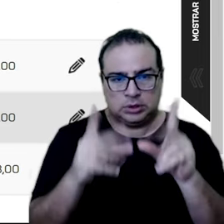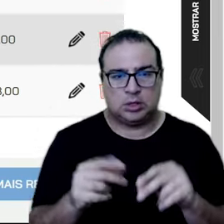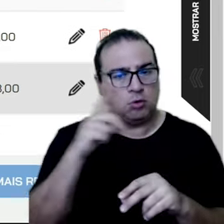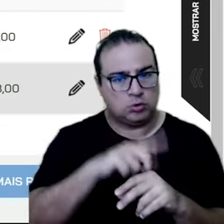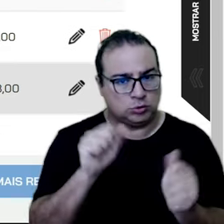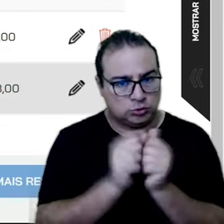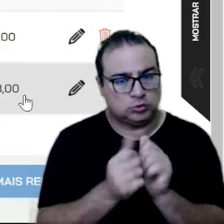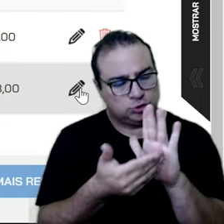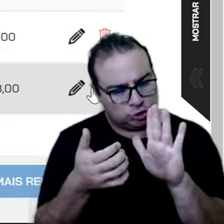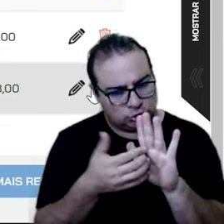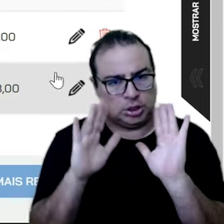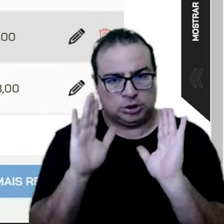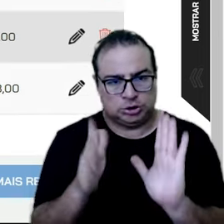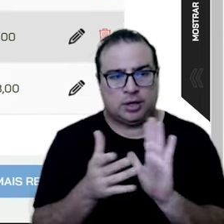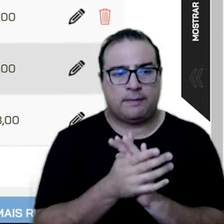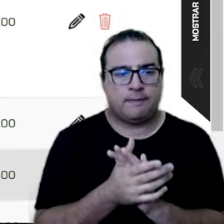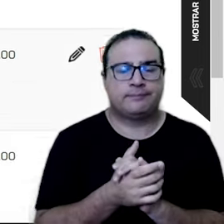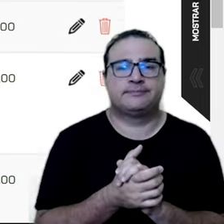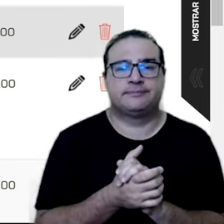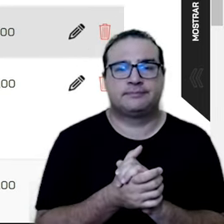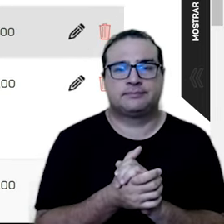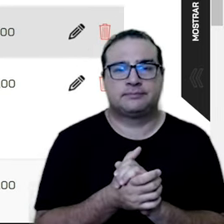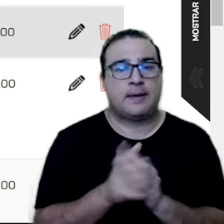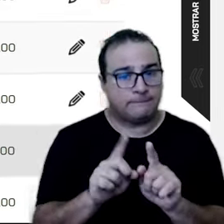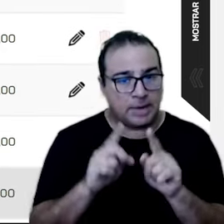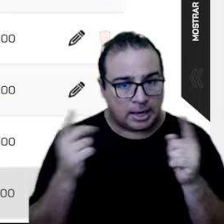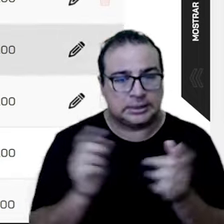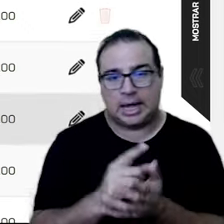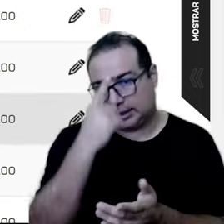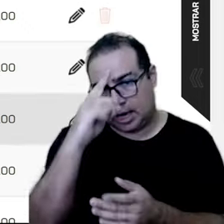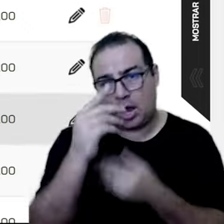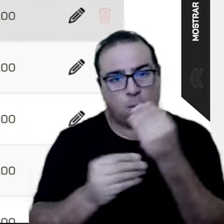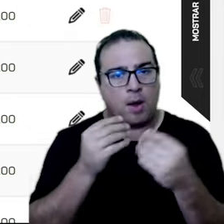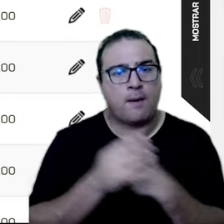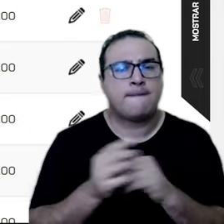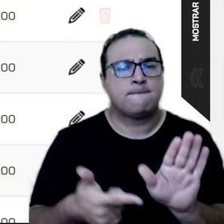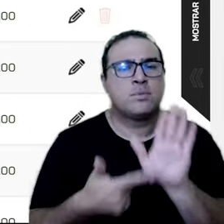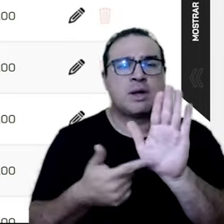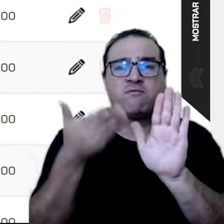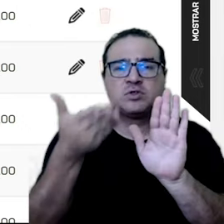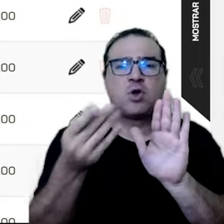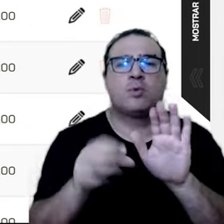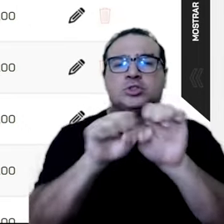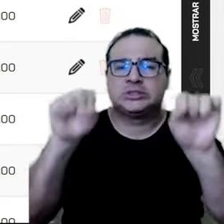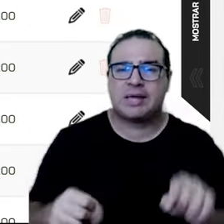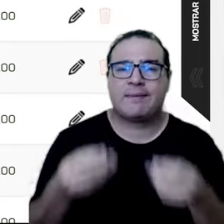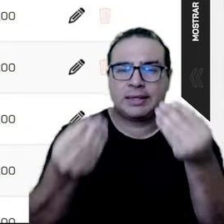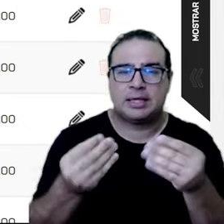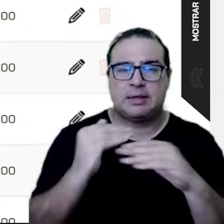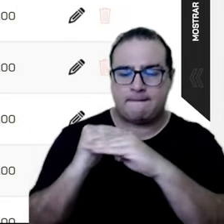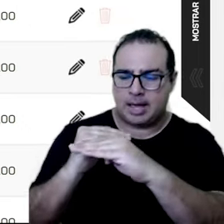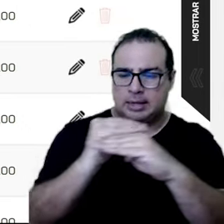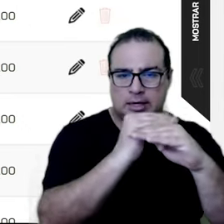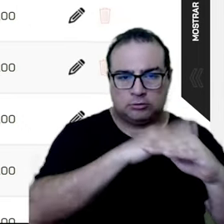a gente consegue excluir né e tal mas a ideia Qual é aqui é apresentar para vocês o que o sistema traz de